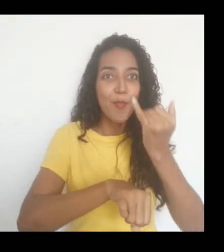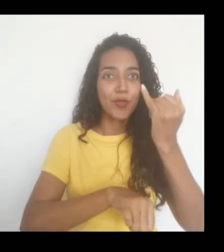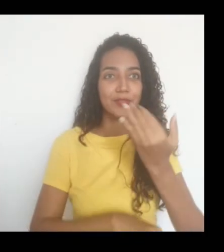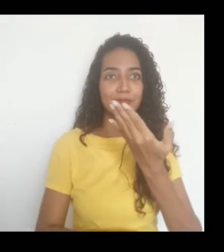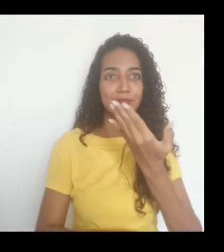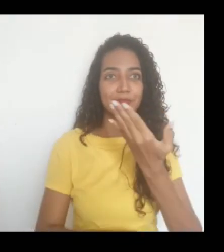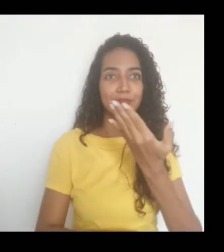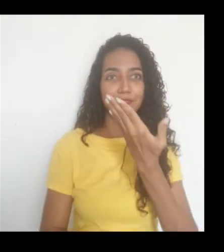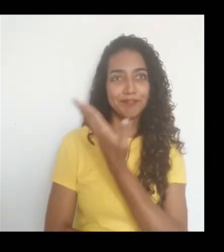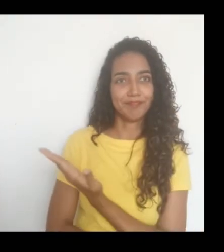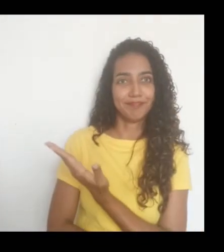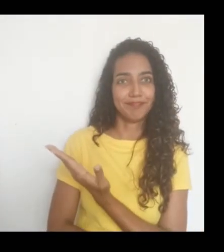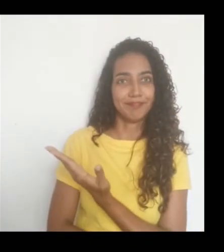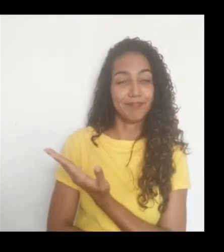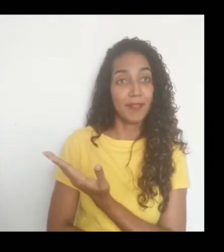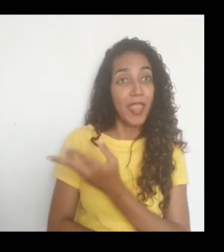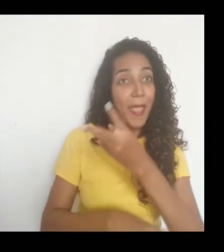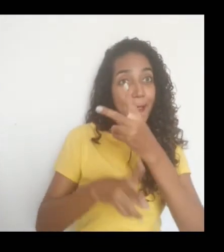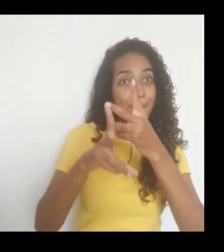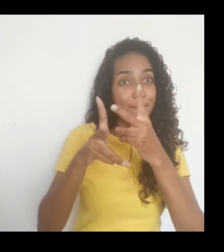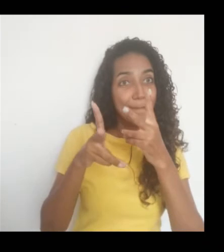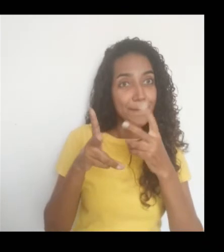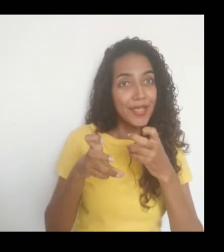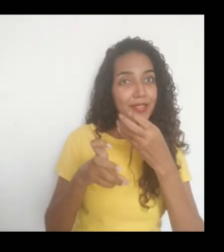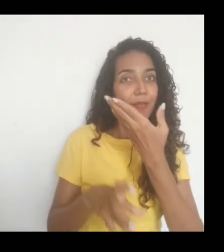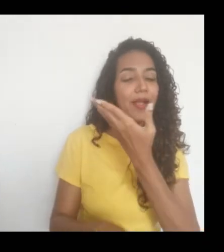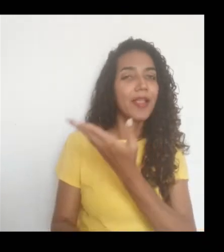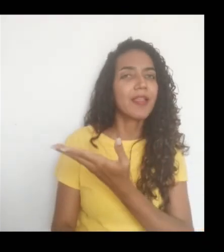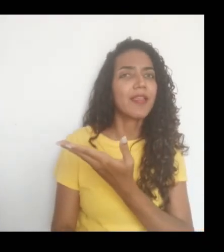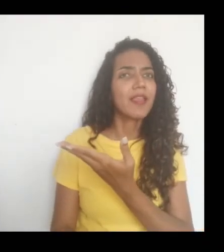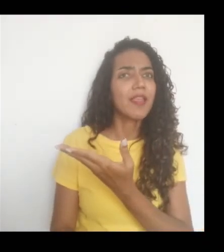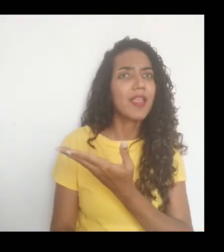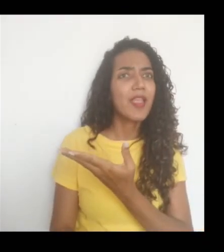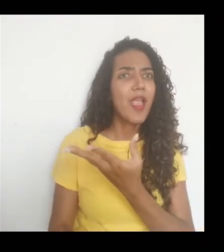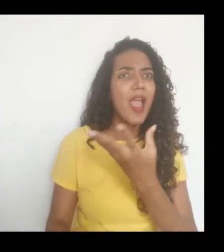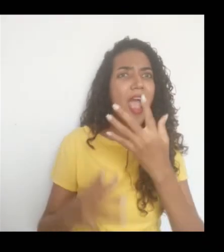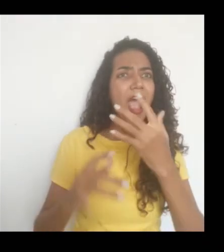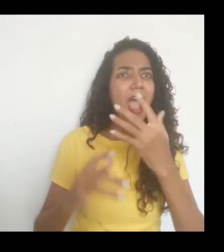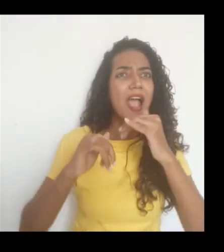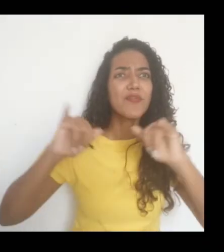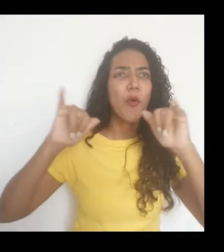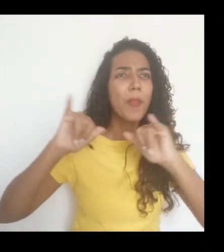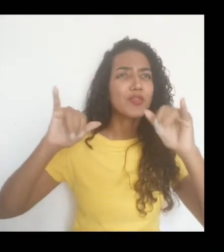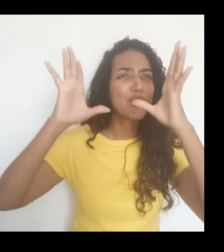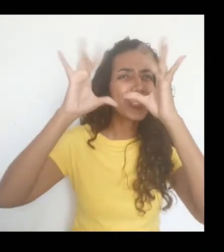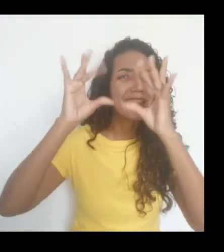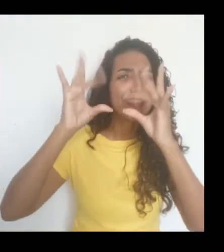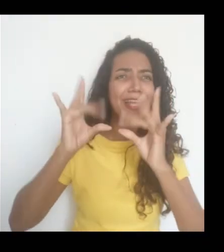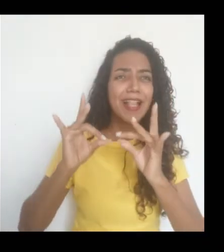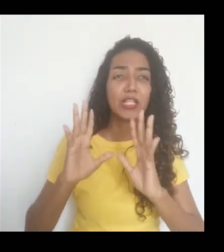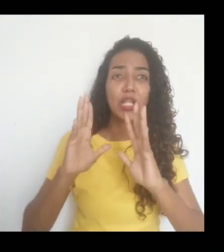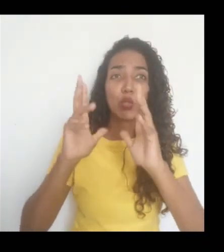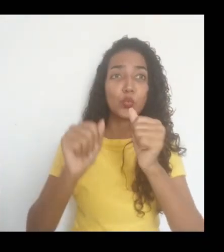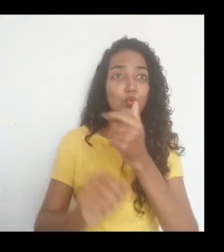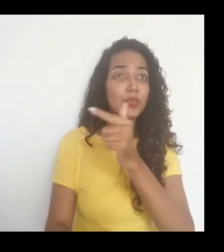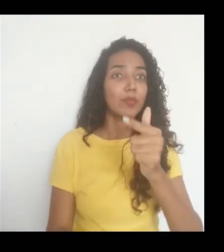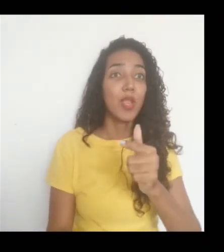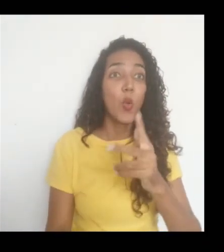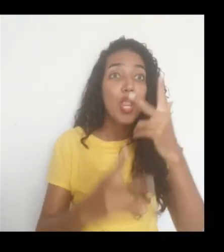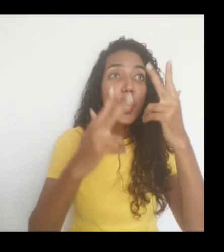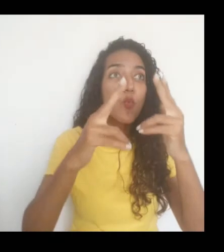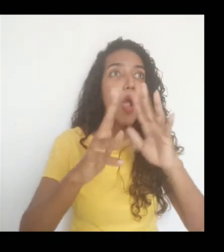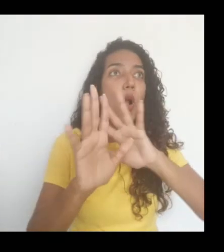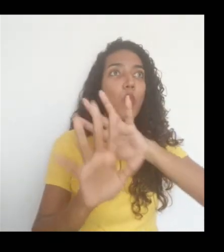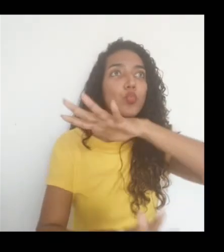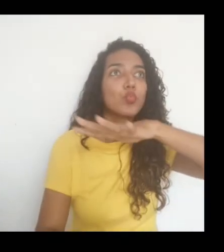aqui eu não tenho as informações exatamente do jeito que elas estão no mundo real. As distâncias aqui provavelmente não